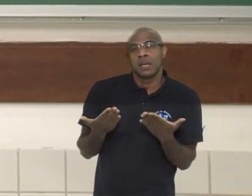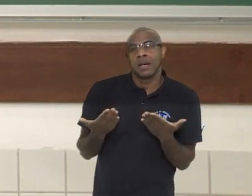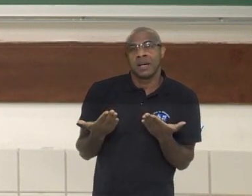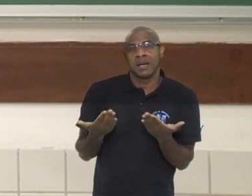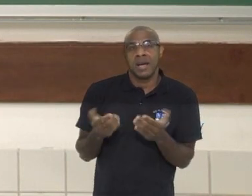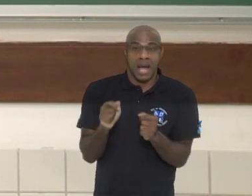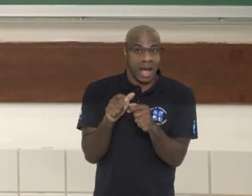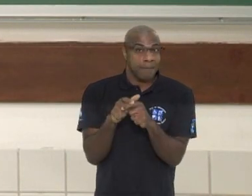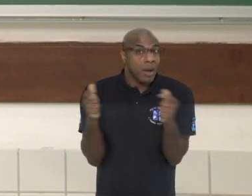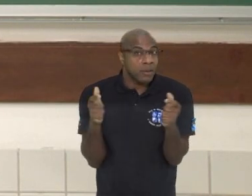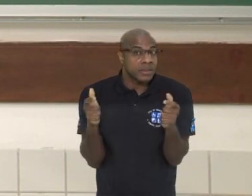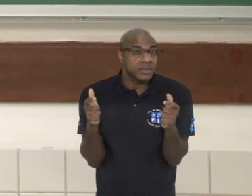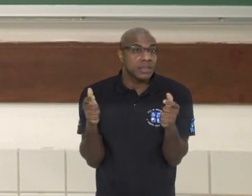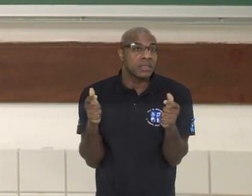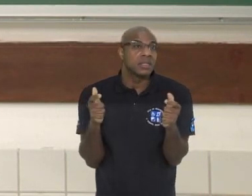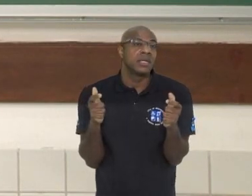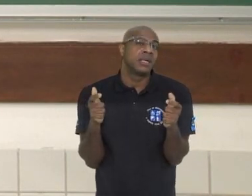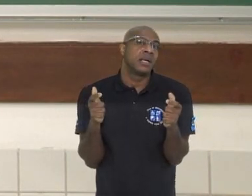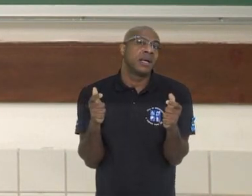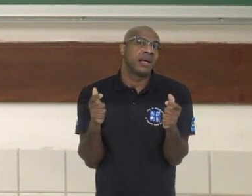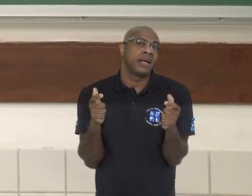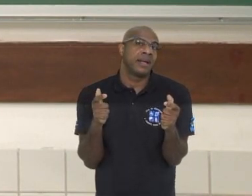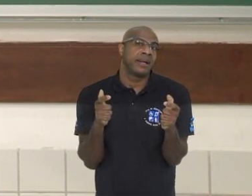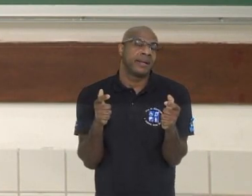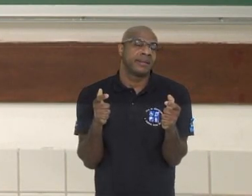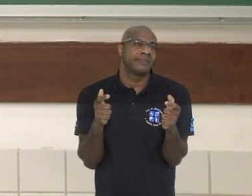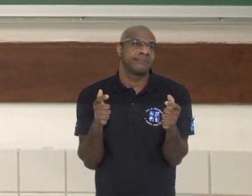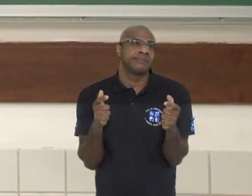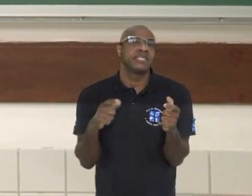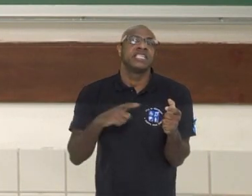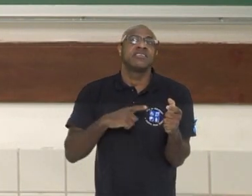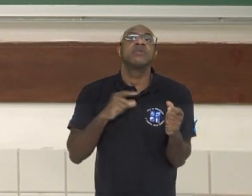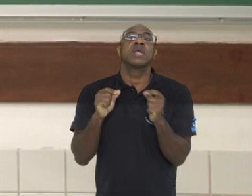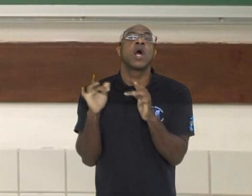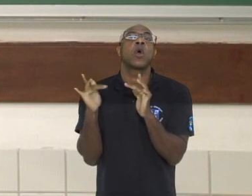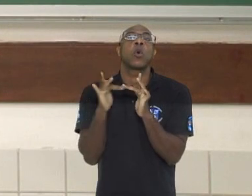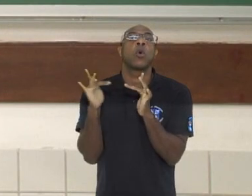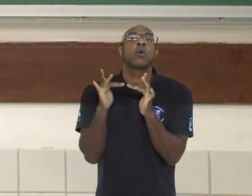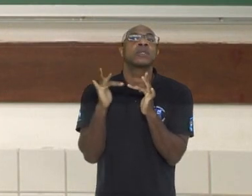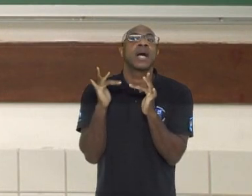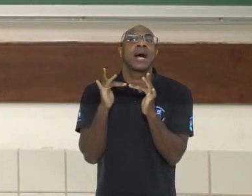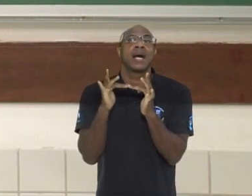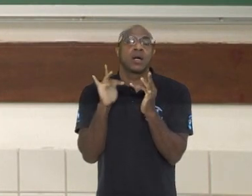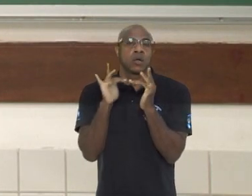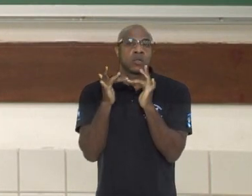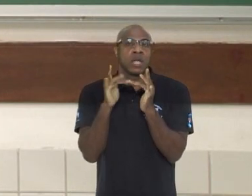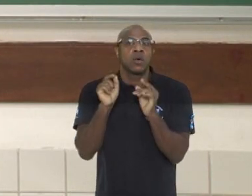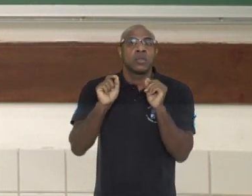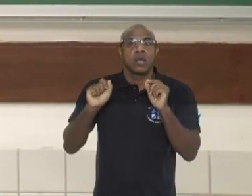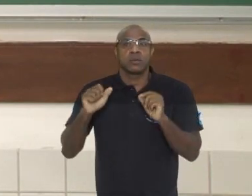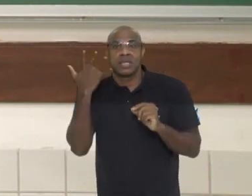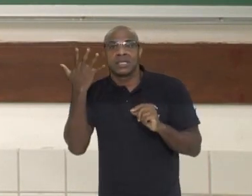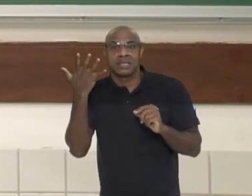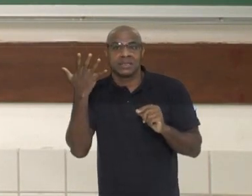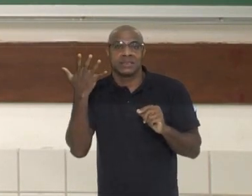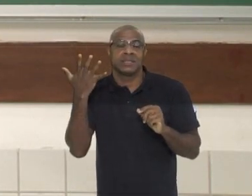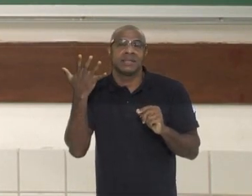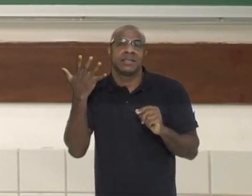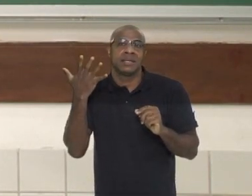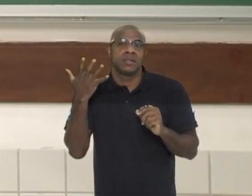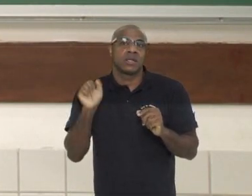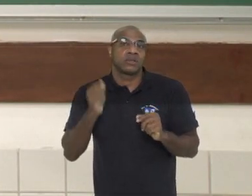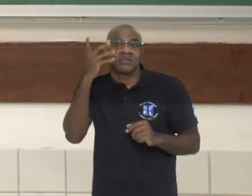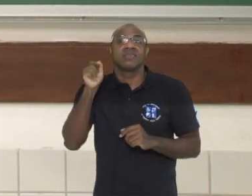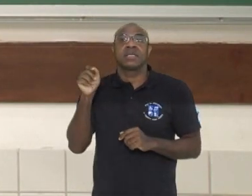a maioria deles, tinham contato com o que acontecia em Portugal, ou melhor, sabiam